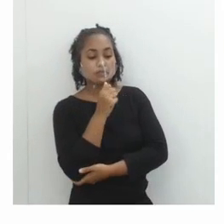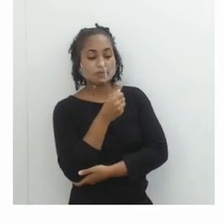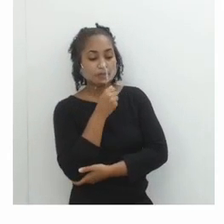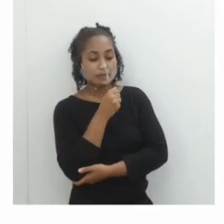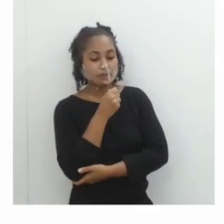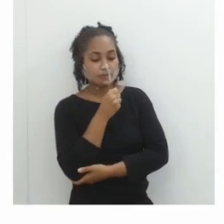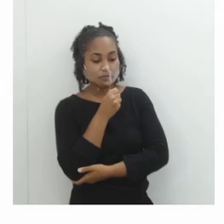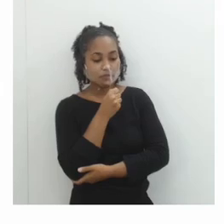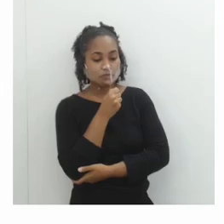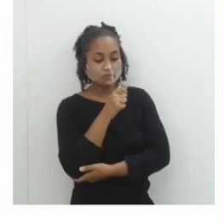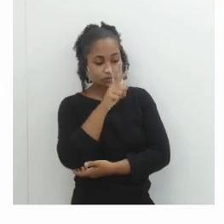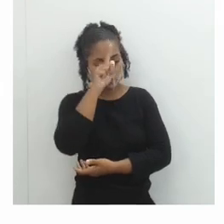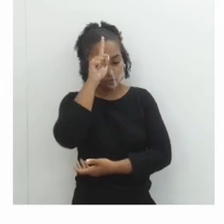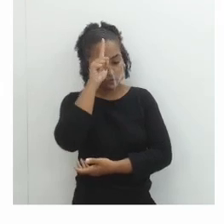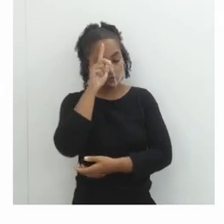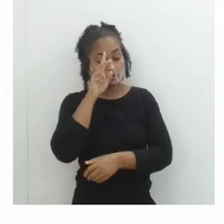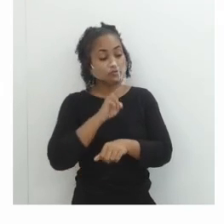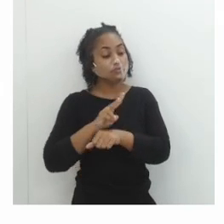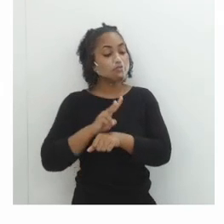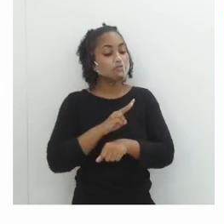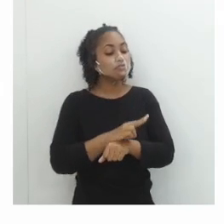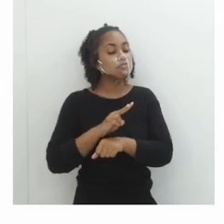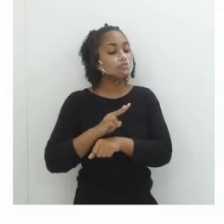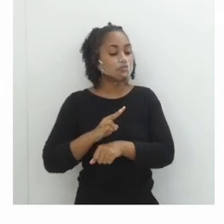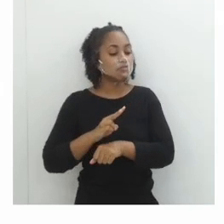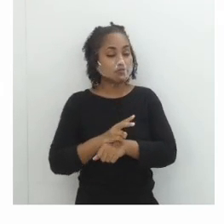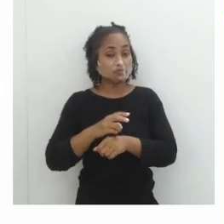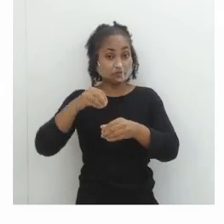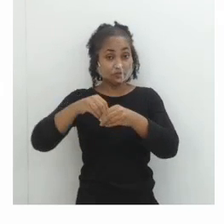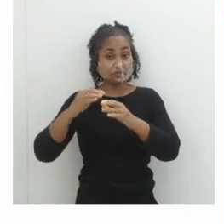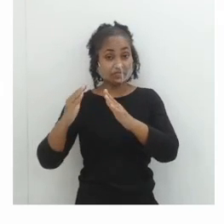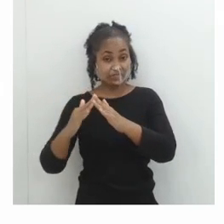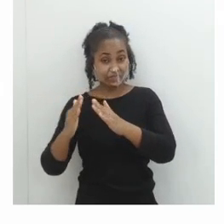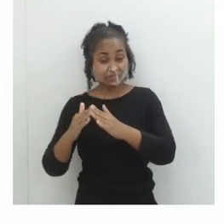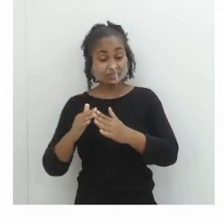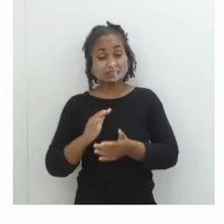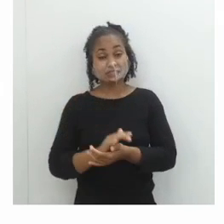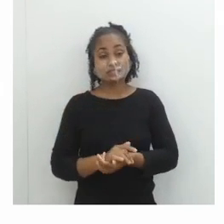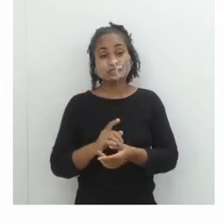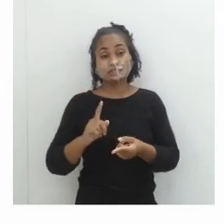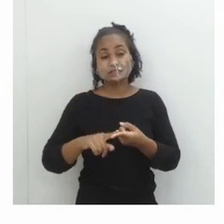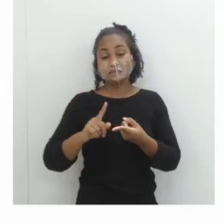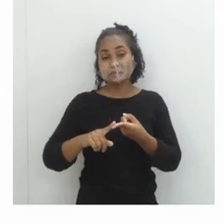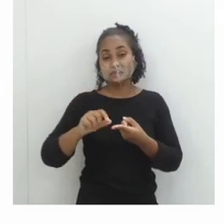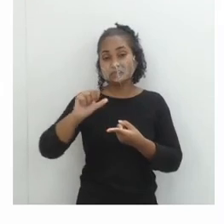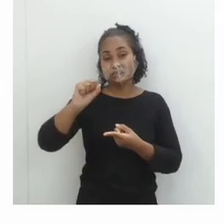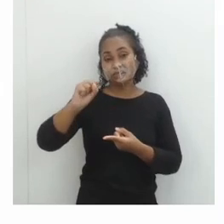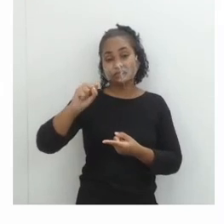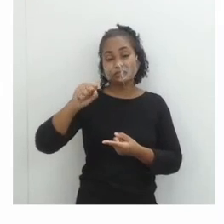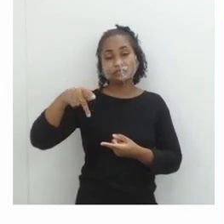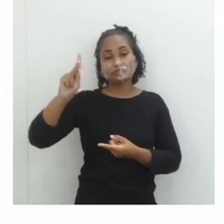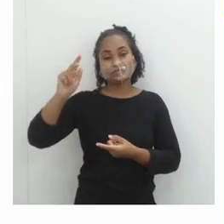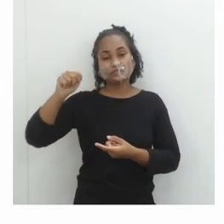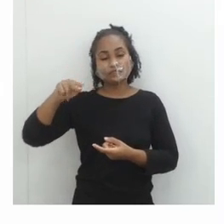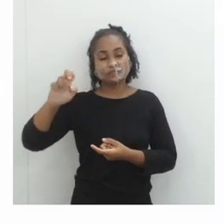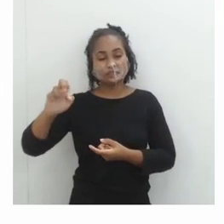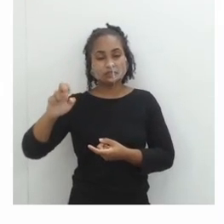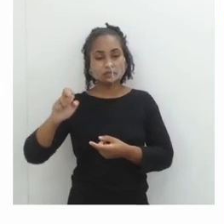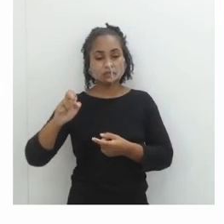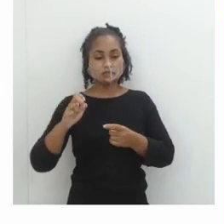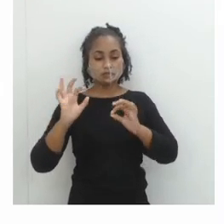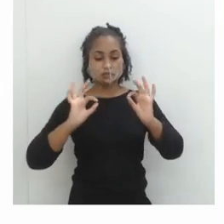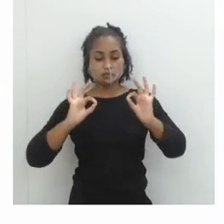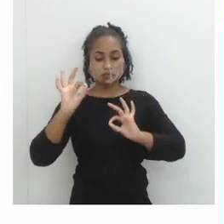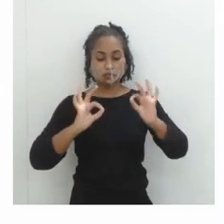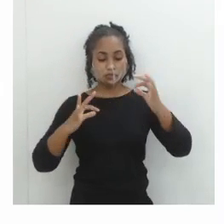liderando determinada peça teatral, ficava lá dentro. Temos o esquene, que era como se fosse um camarim para onde eles iam trocar